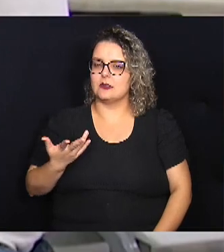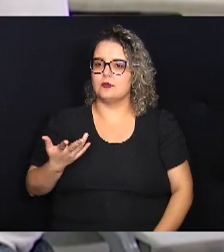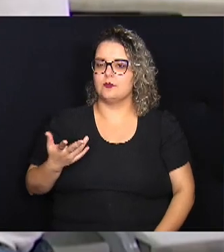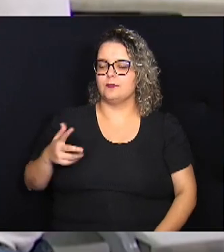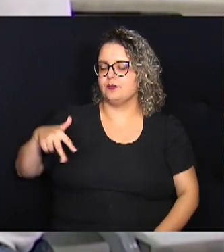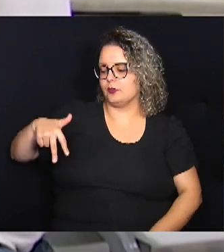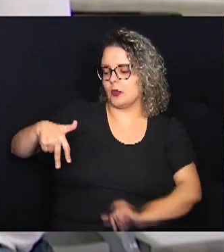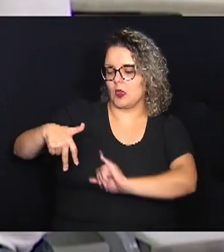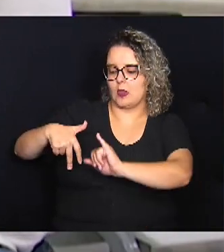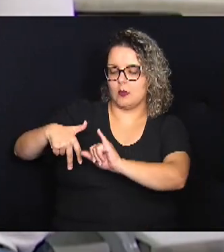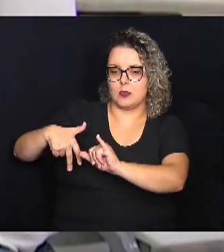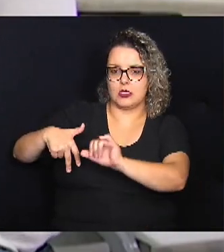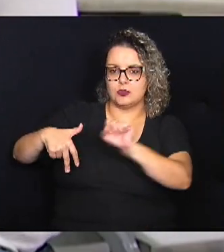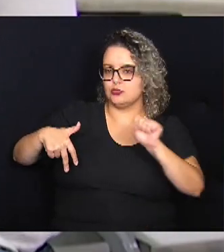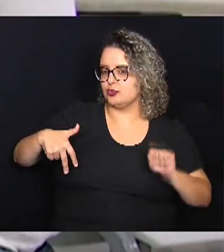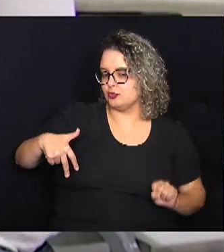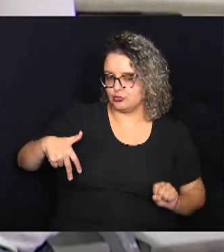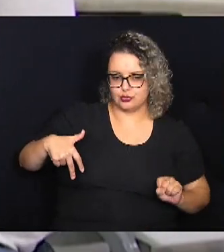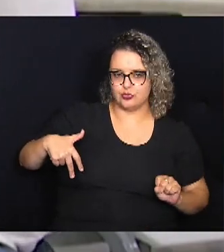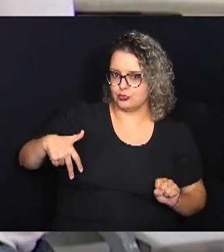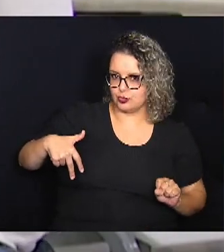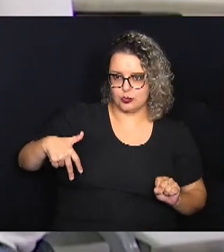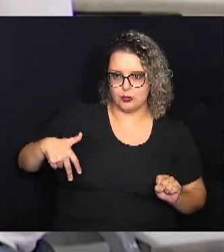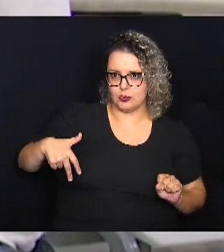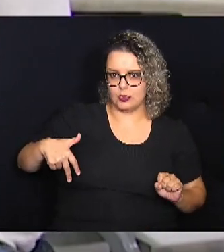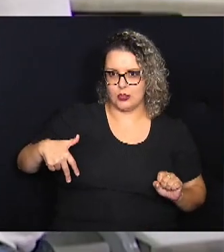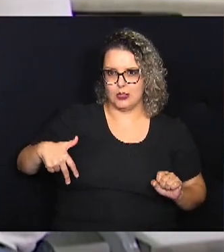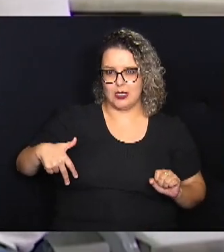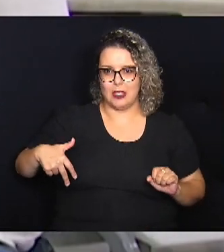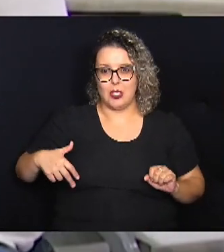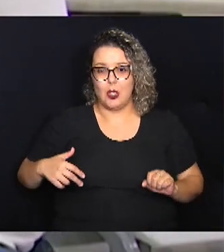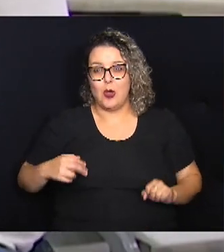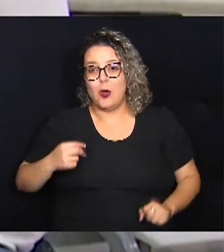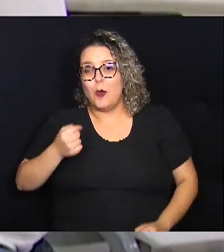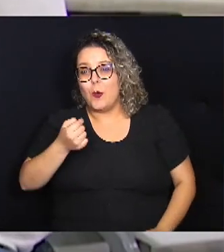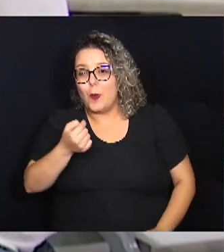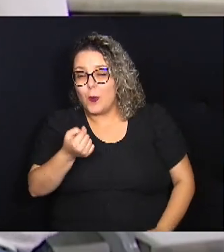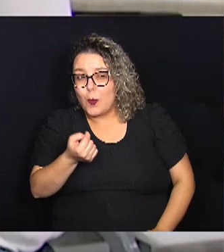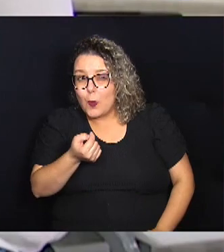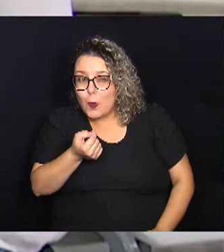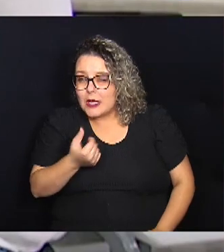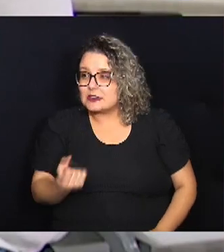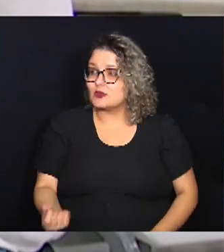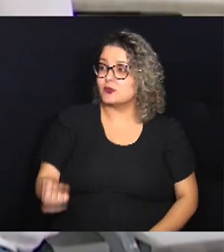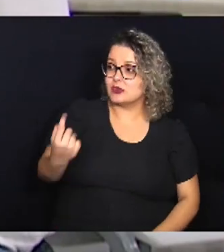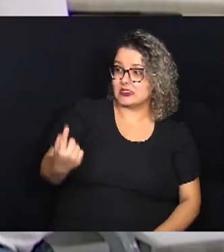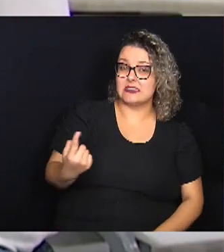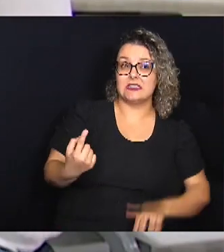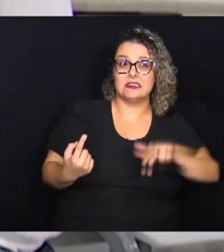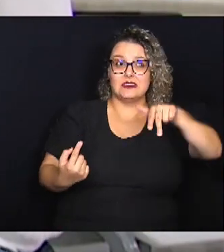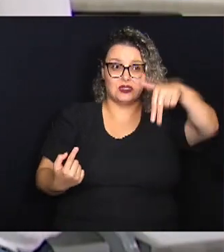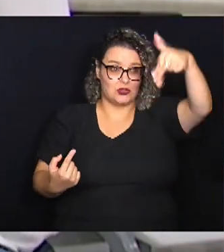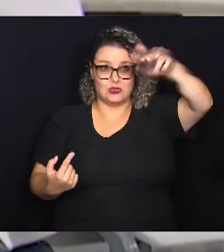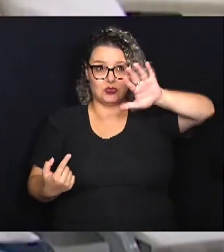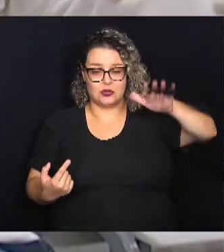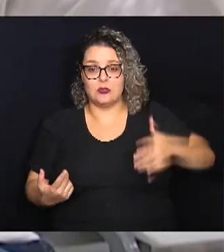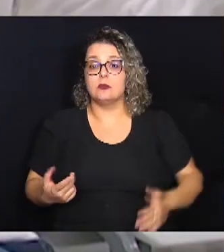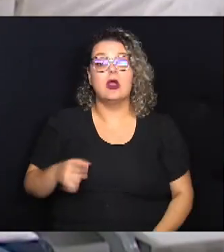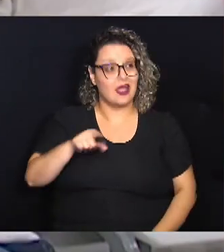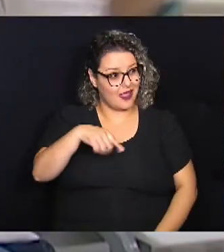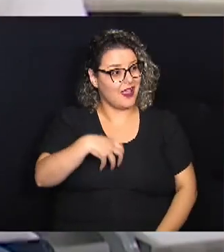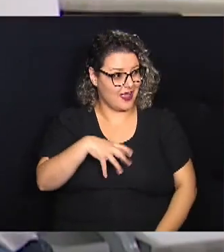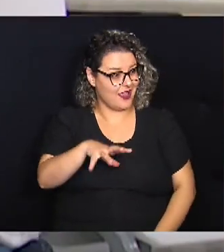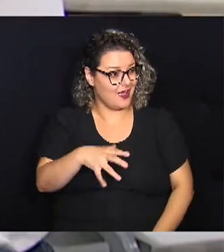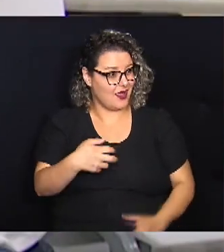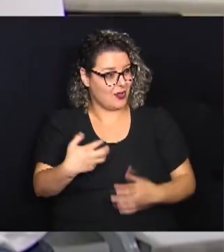do Sul se deparando quase que com um estrangeiro. É bem isso, né? Mesmo, né? Do Norte, enfim, né?